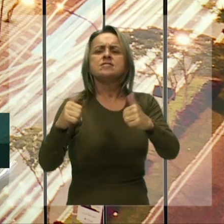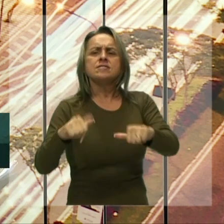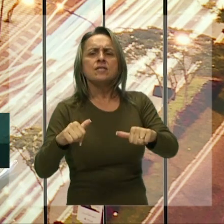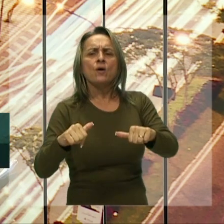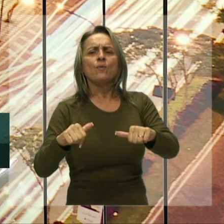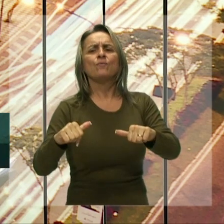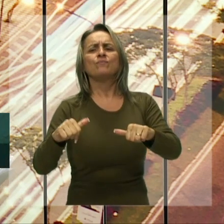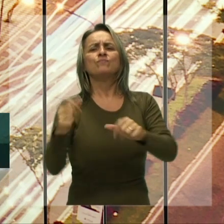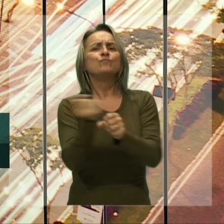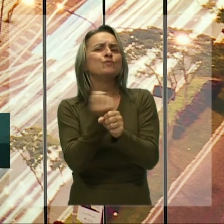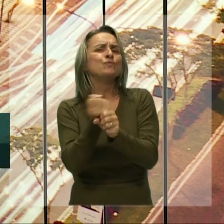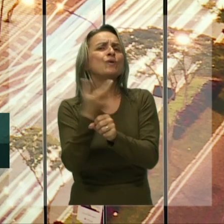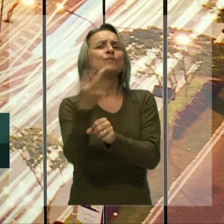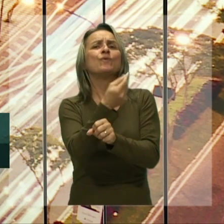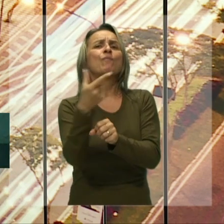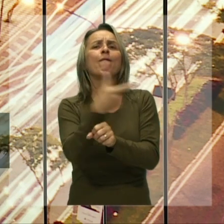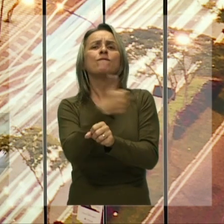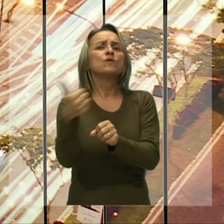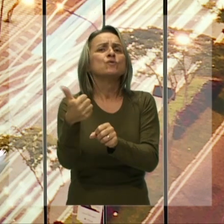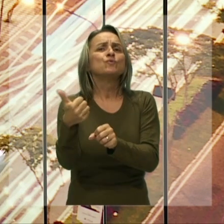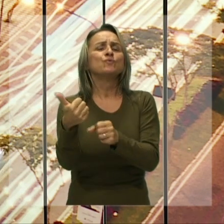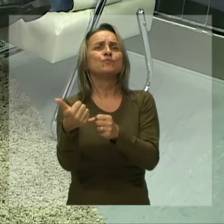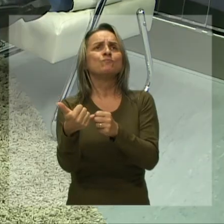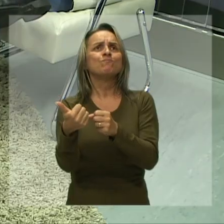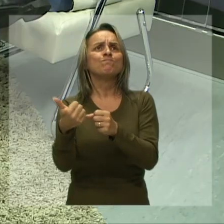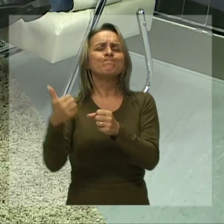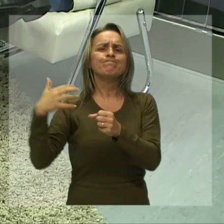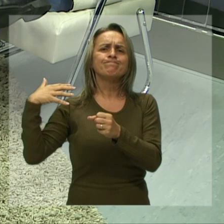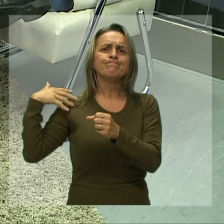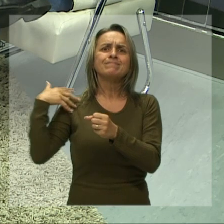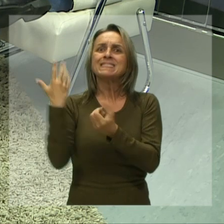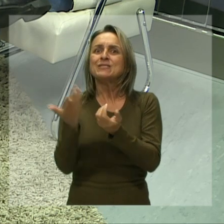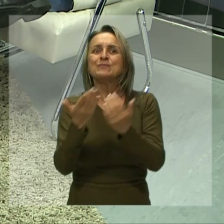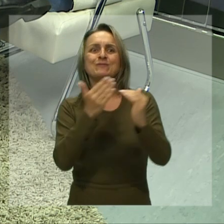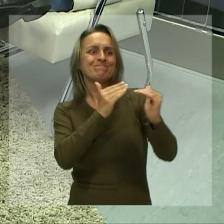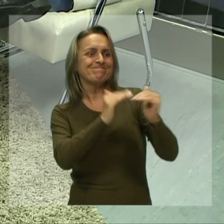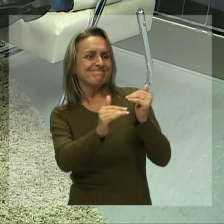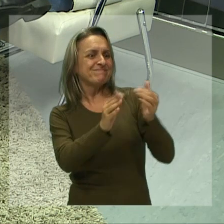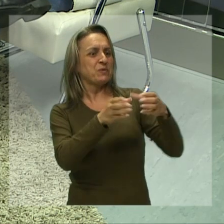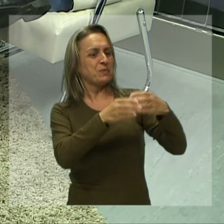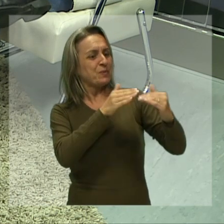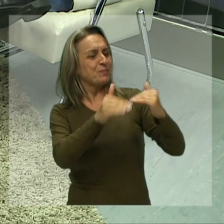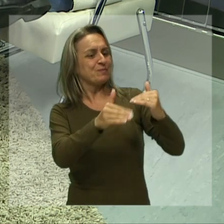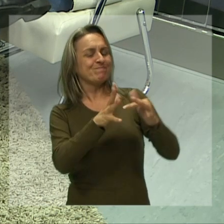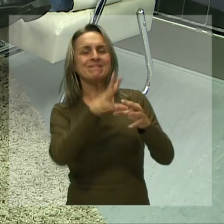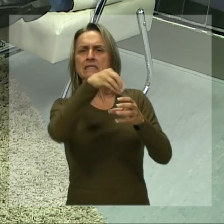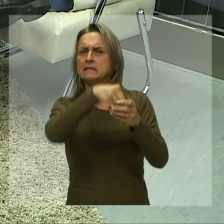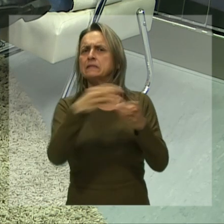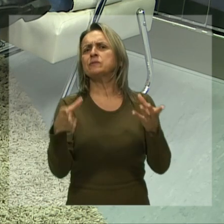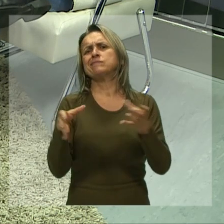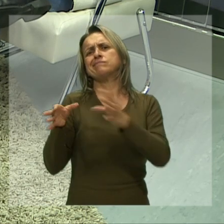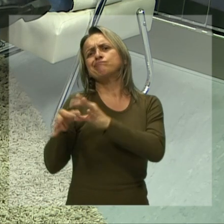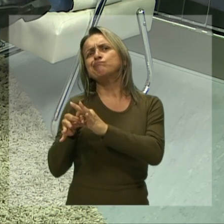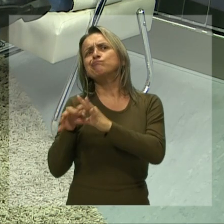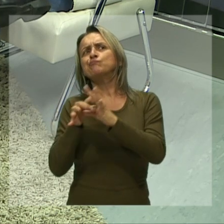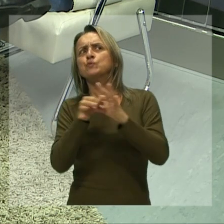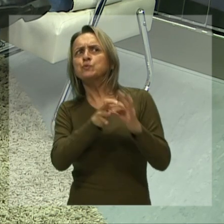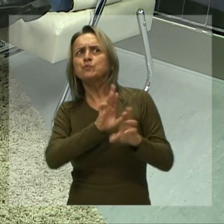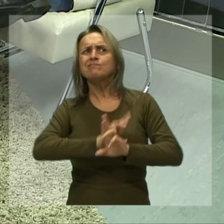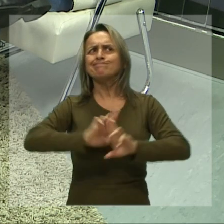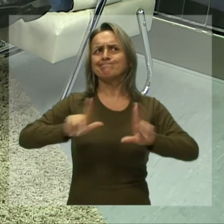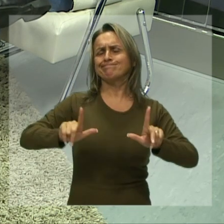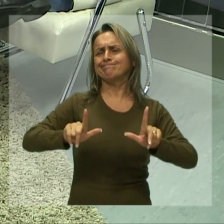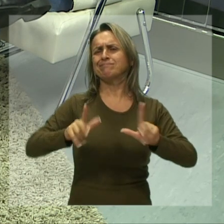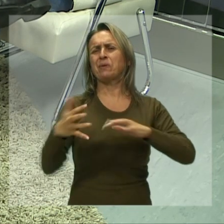atuação parlamentar aqui na Câmara de Vereadores como oposição, dentro ainda de um contexto bem diferente,